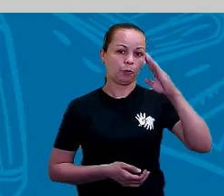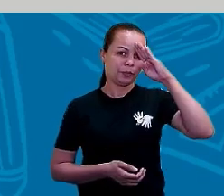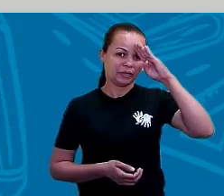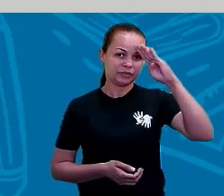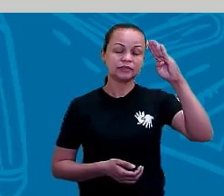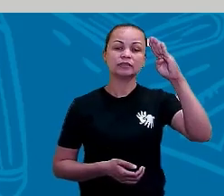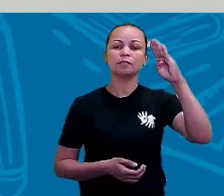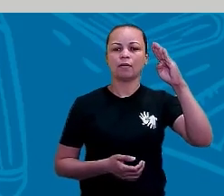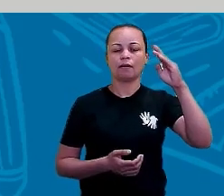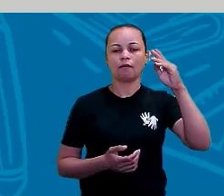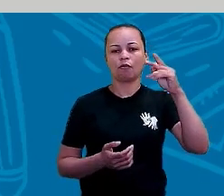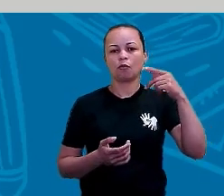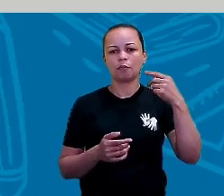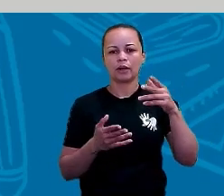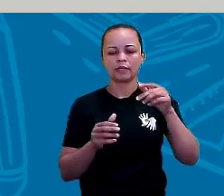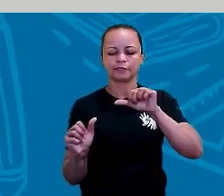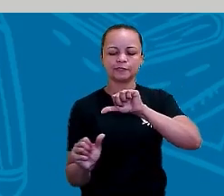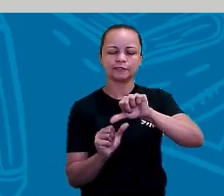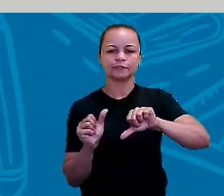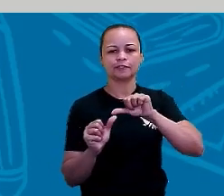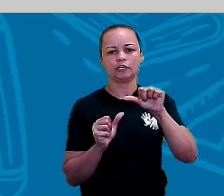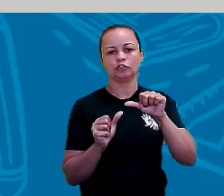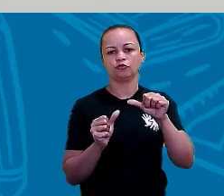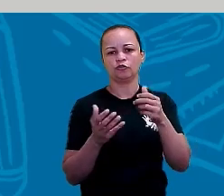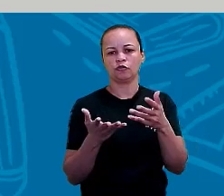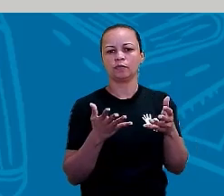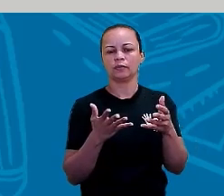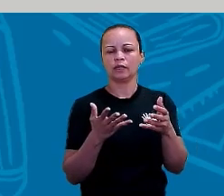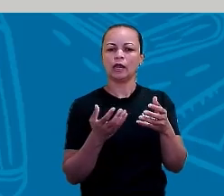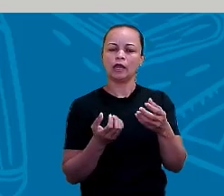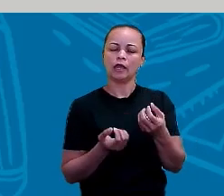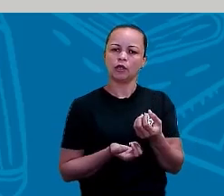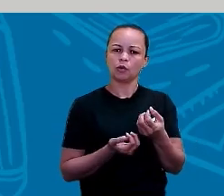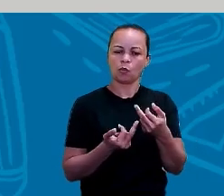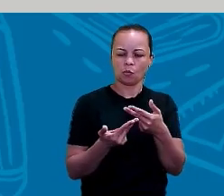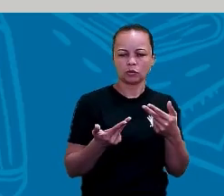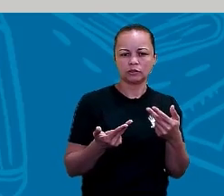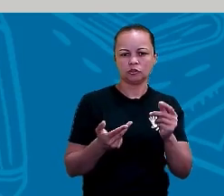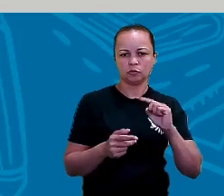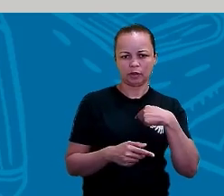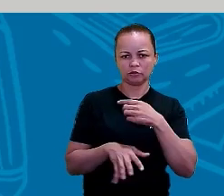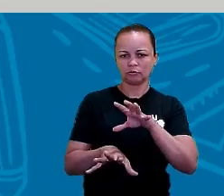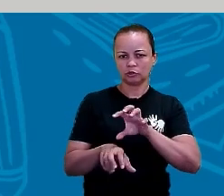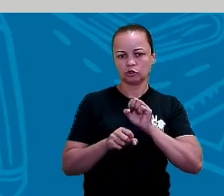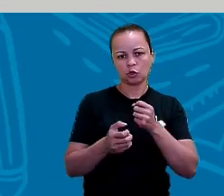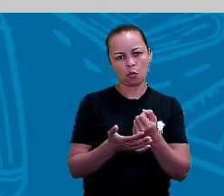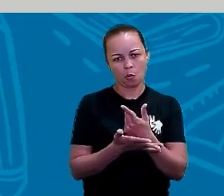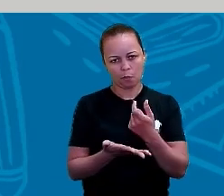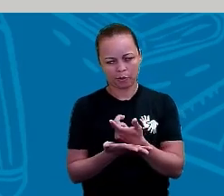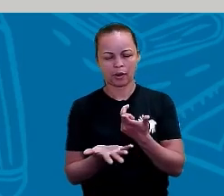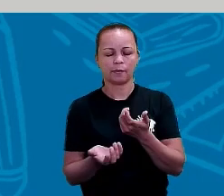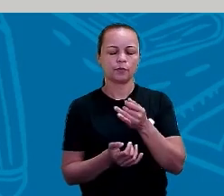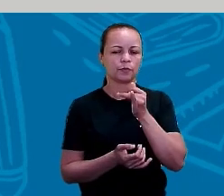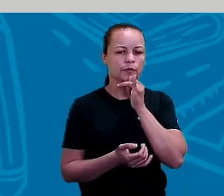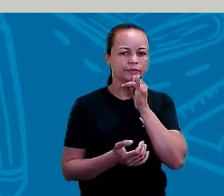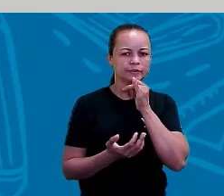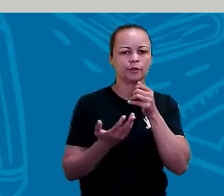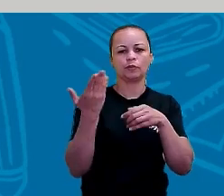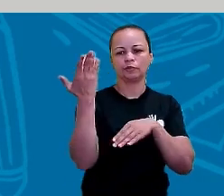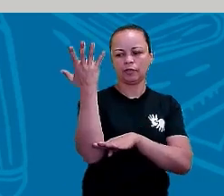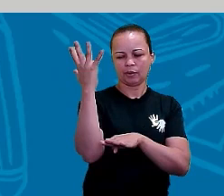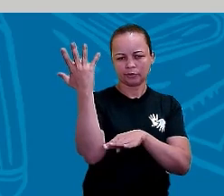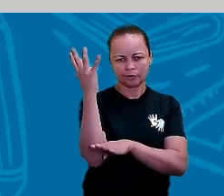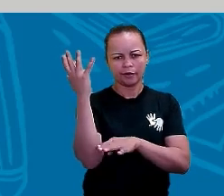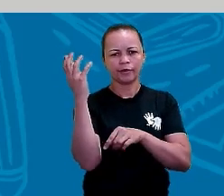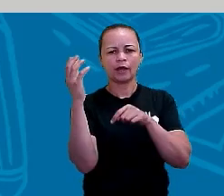principal para se transformar em um bem para a gente consumir, tá bom? Como exemplo da madeira, que da madeira eu